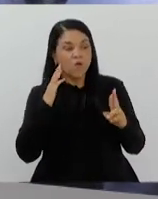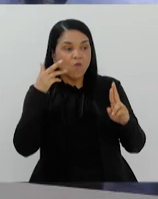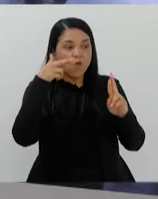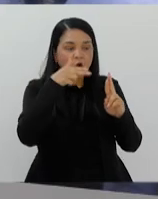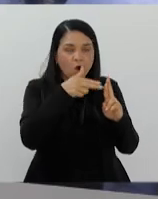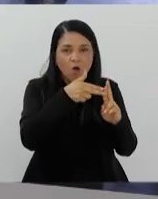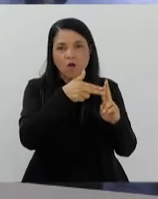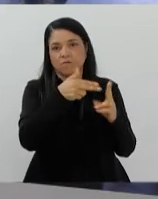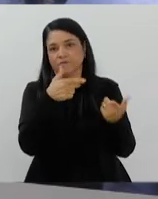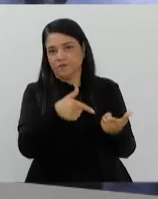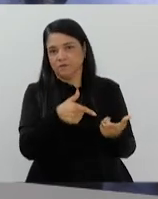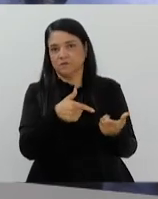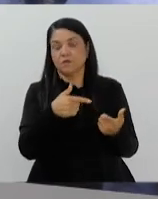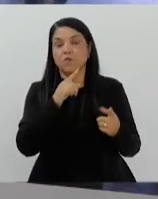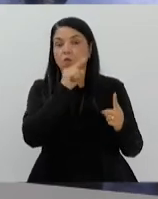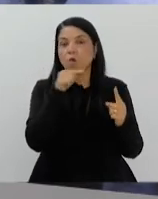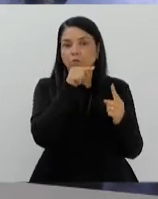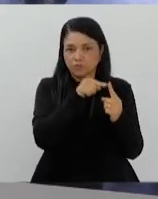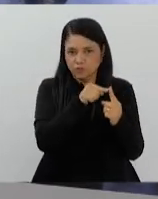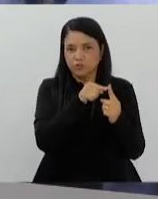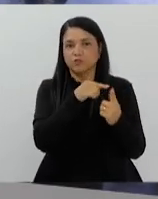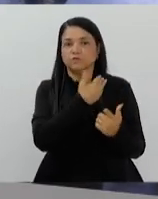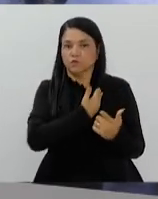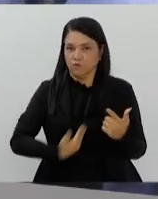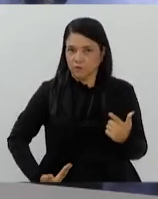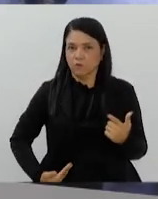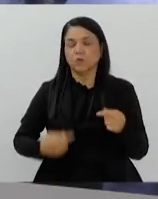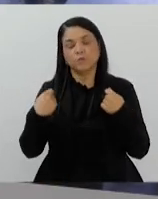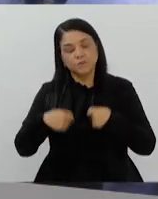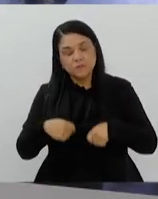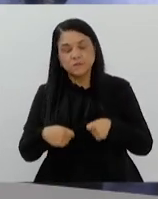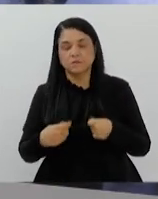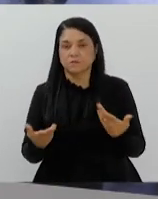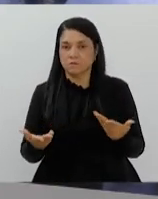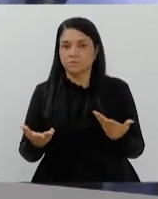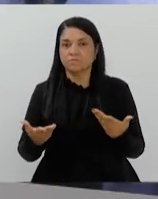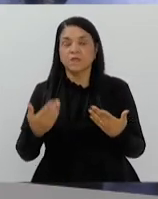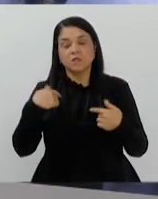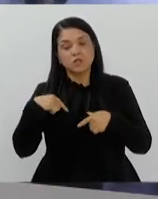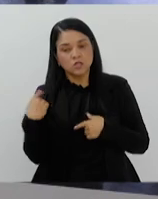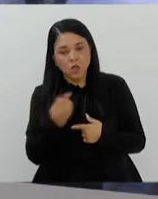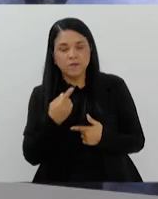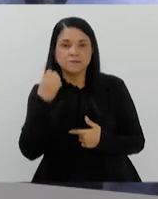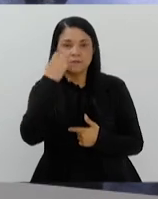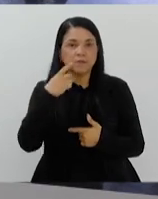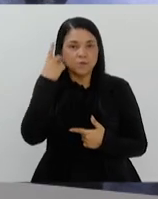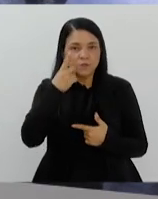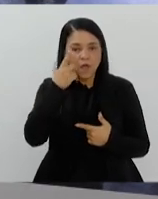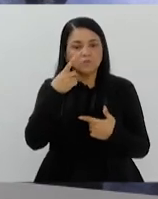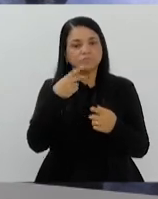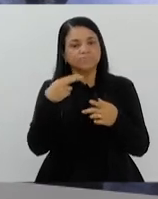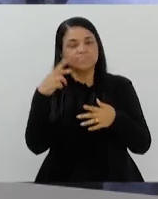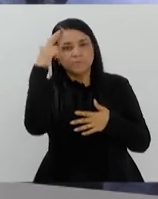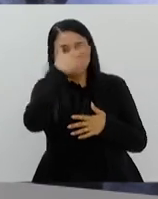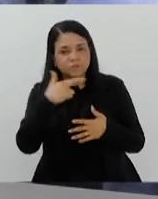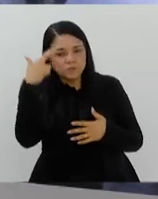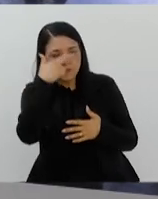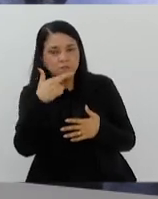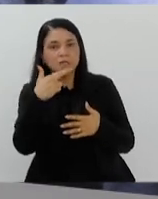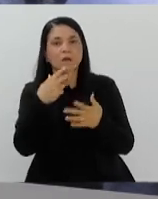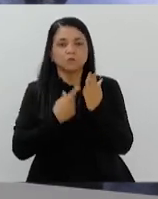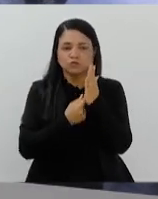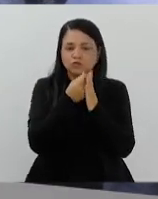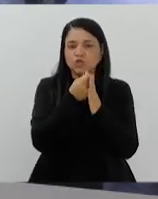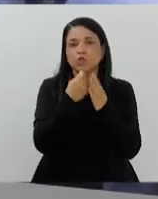a intenção do governador acho que a intenção é essa também mas a gente tá aqui para fiscalizar e fazer com que de fato o dinheiro seja usado da melhor forma